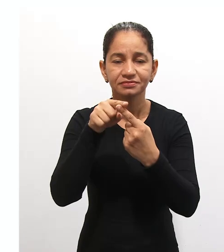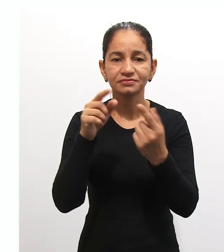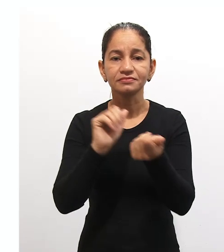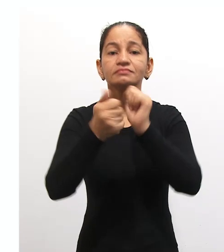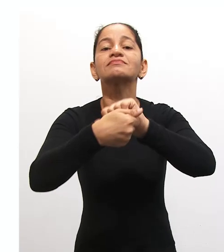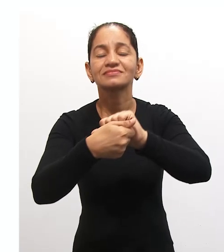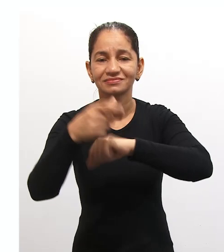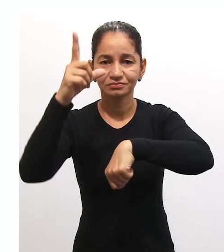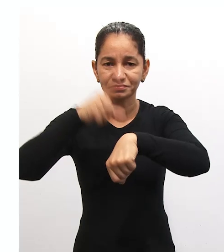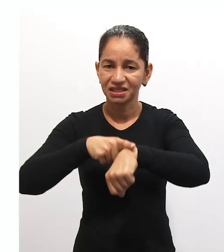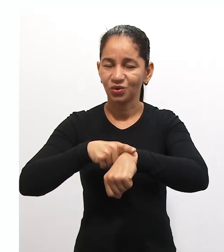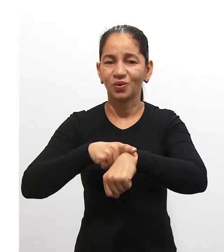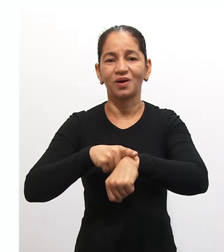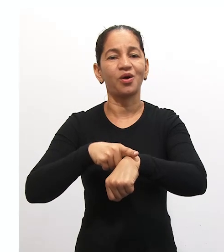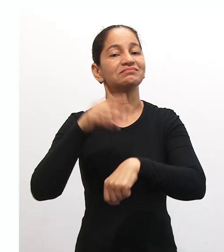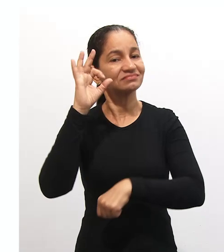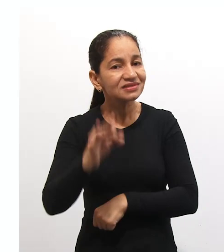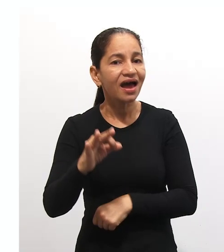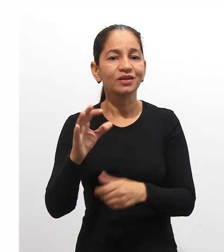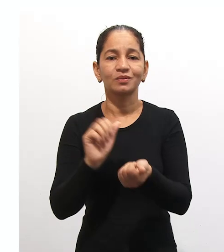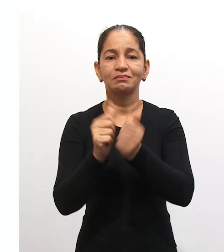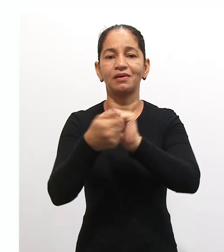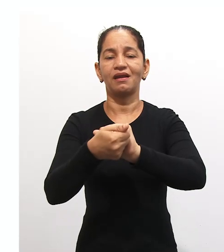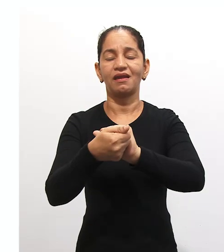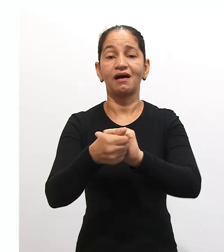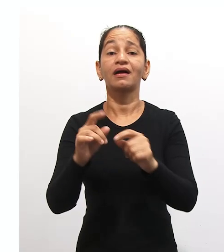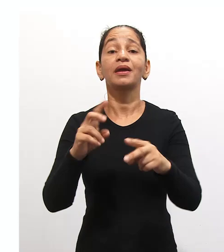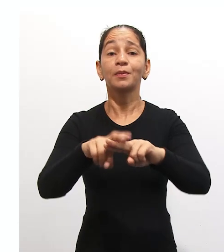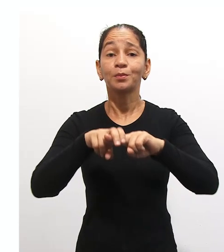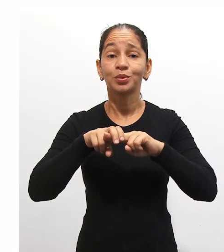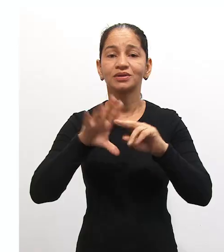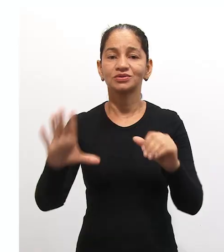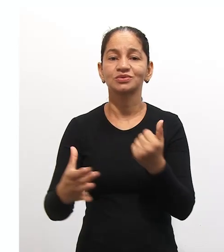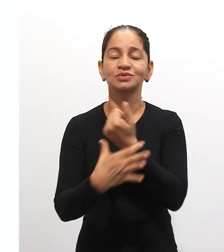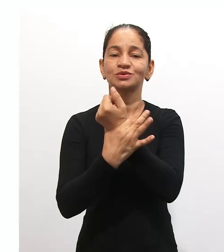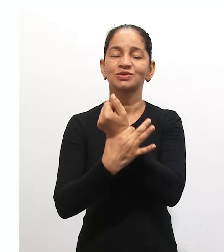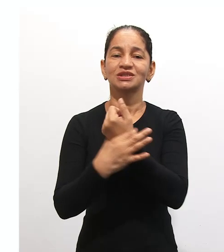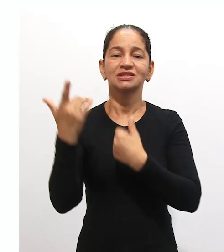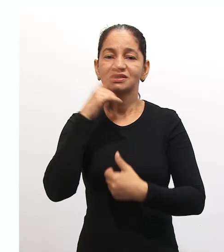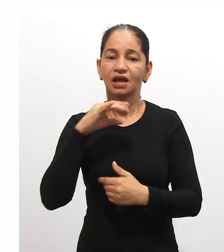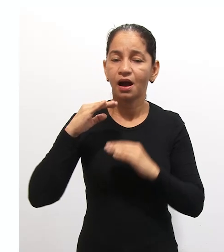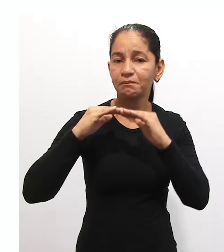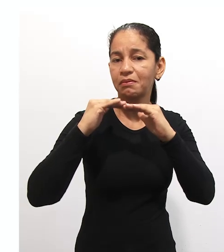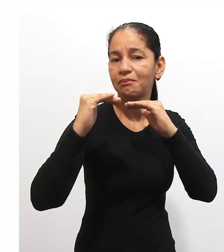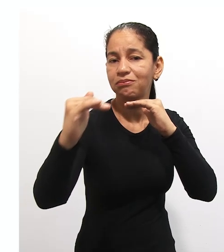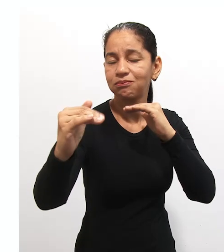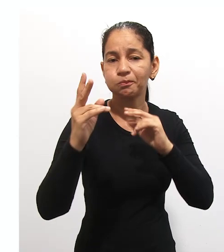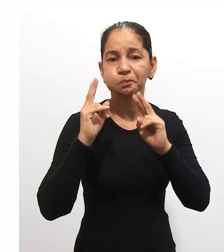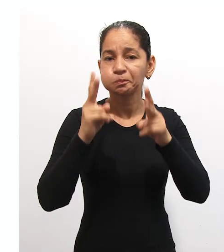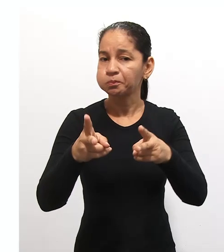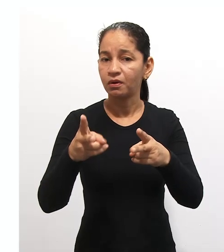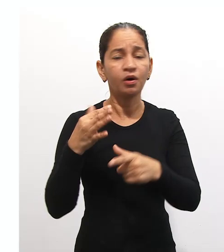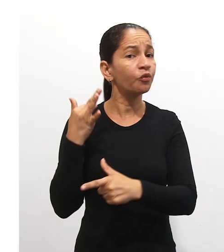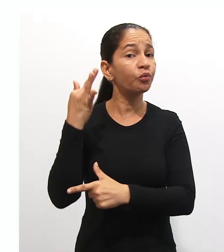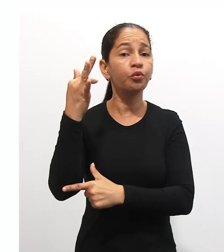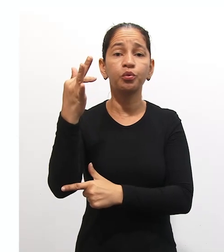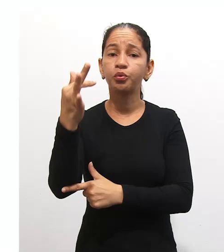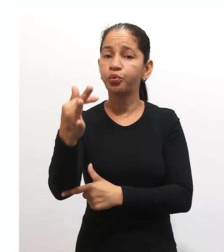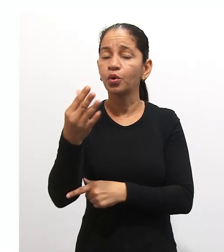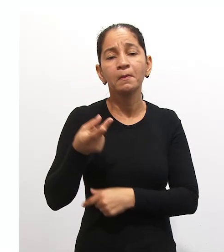conseguem se adaptar às mudanças do mercado e, com isso, garantir a sustentabilidade a longo prazo, ou seja, no